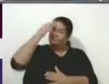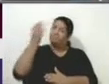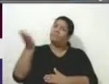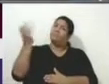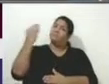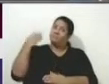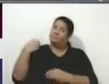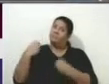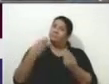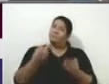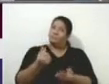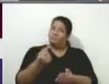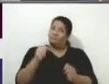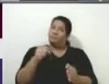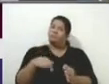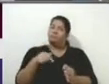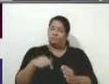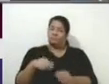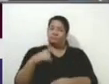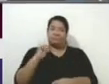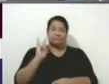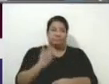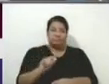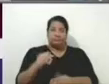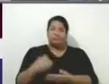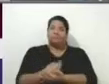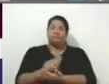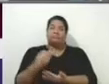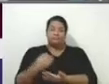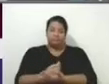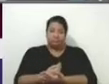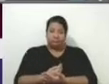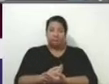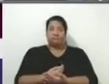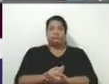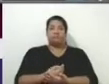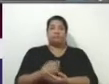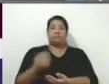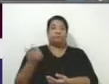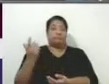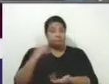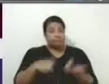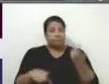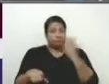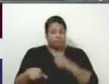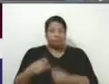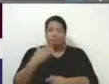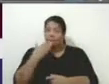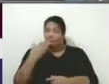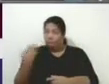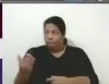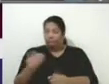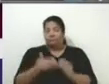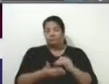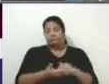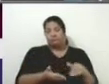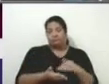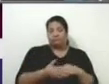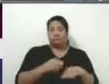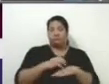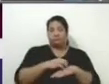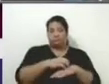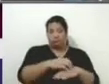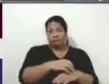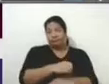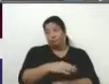Botucatu. Eu acho que a gente tem muito a conquistar de recursos com a Secretaria de Turismo e Viagens do Estado de São